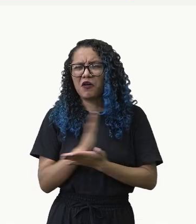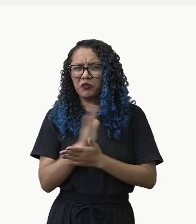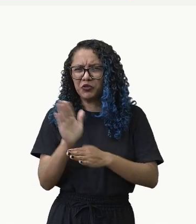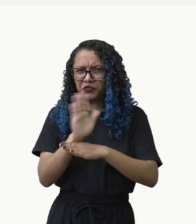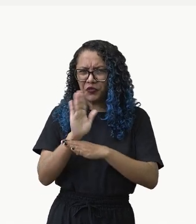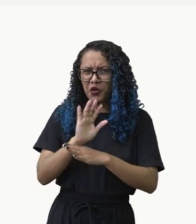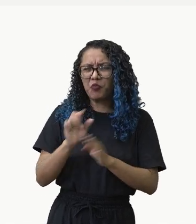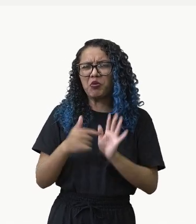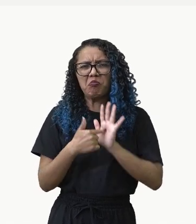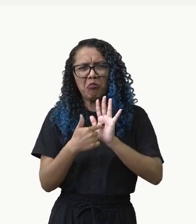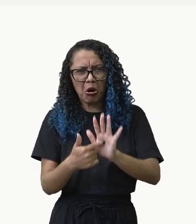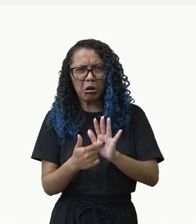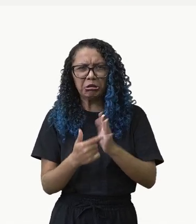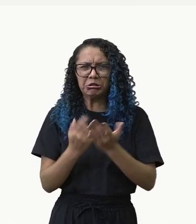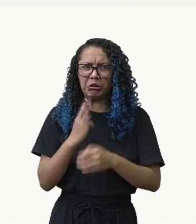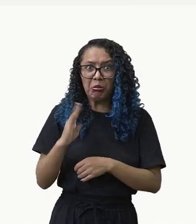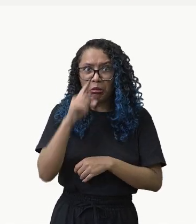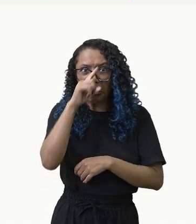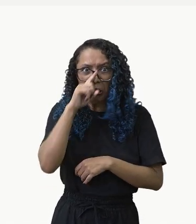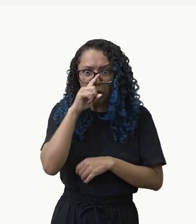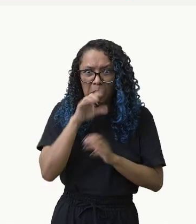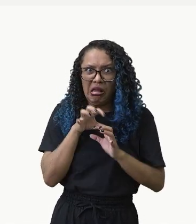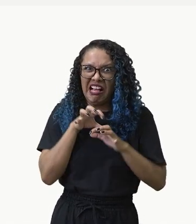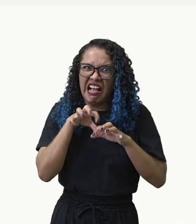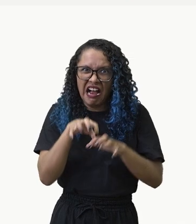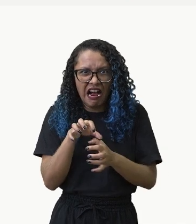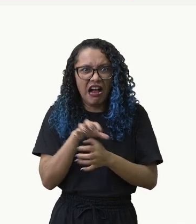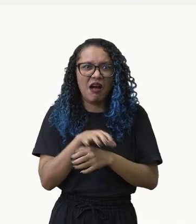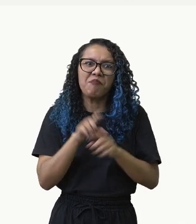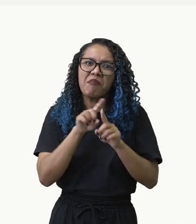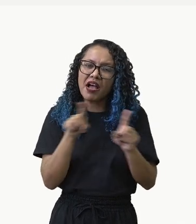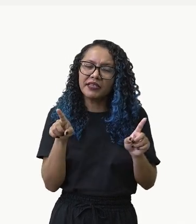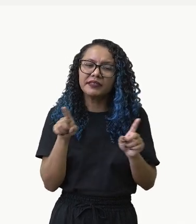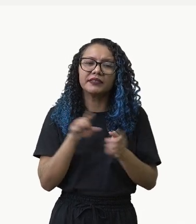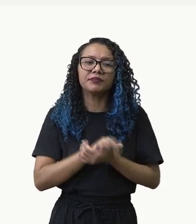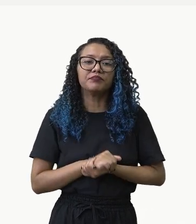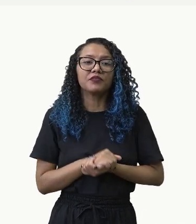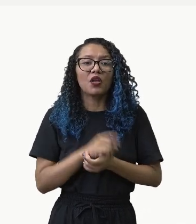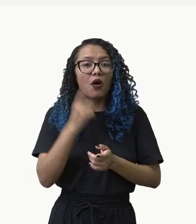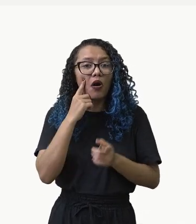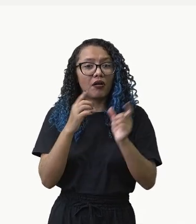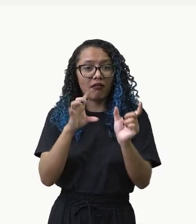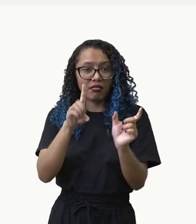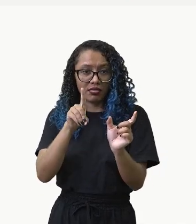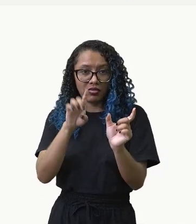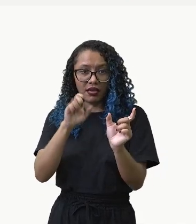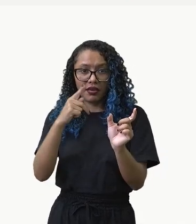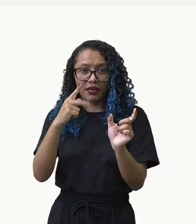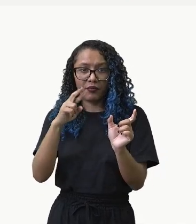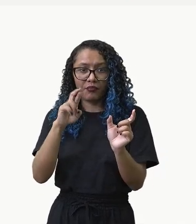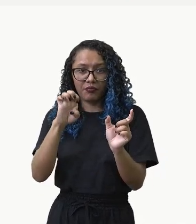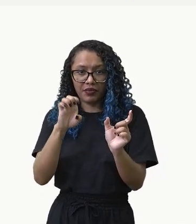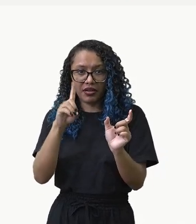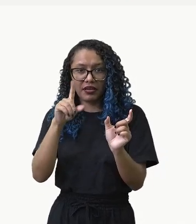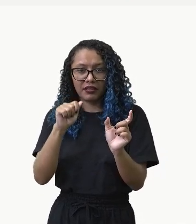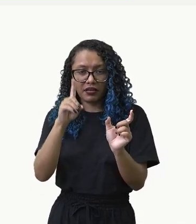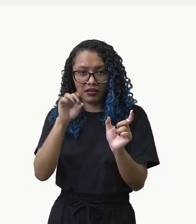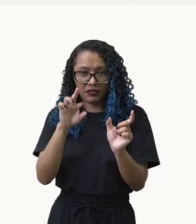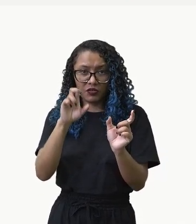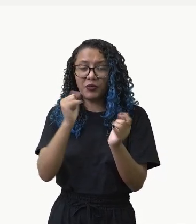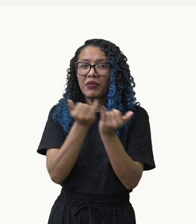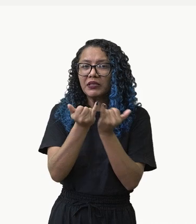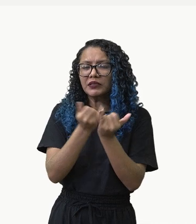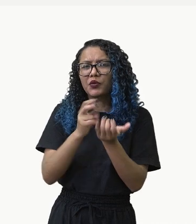filmes bom o que nos interessa aqui a palavrinha depredadores observem muito parecido com português né Nós chamamos